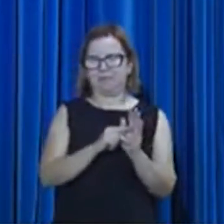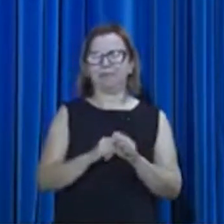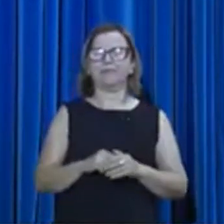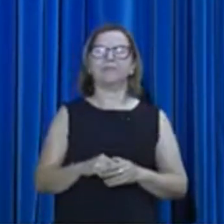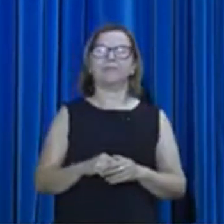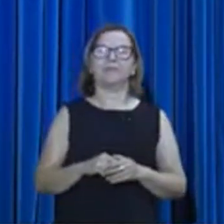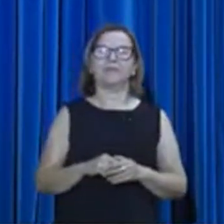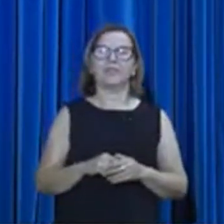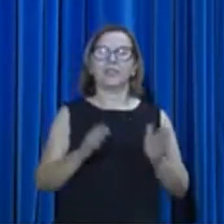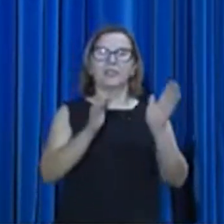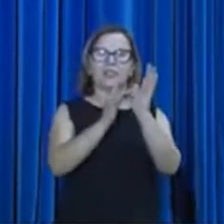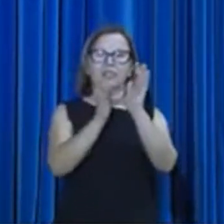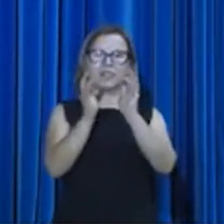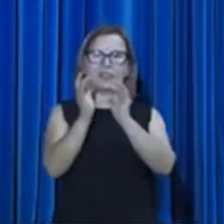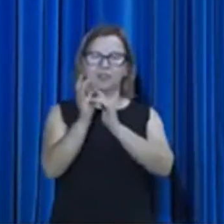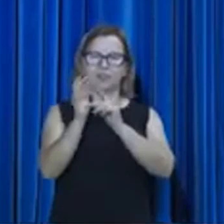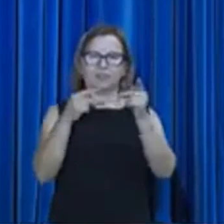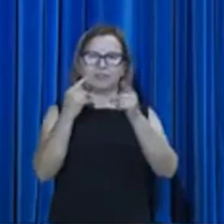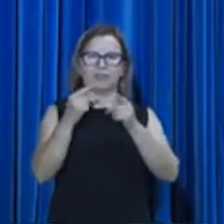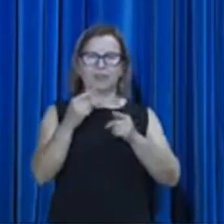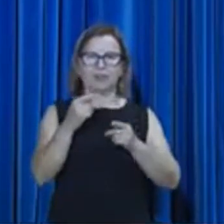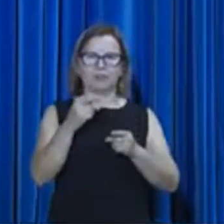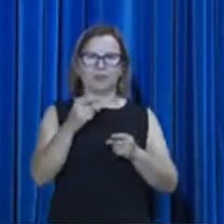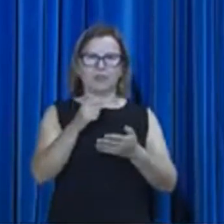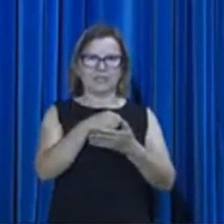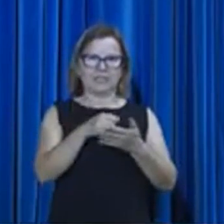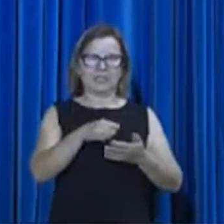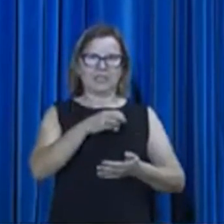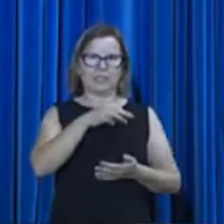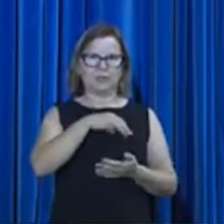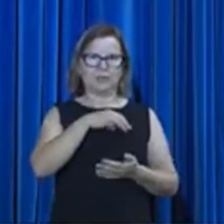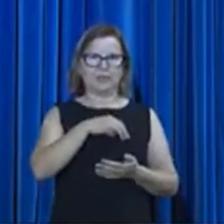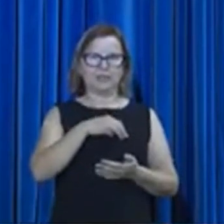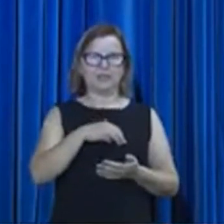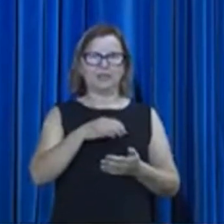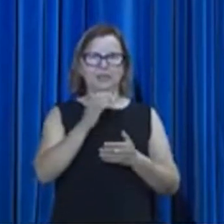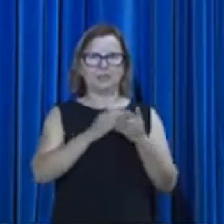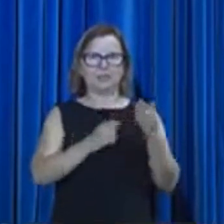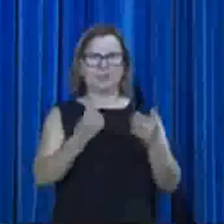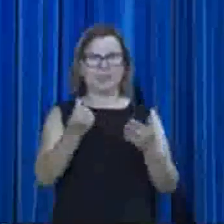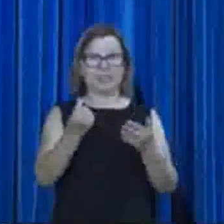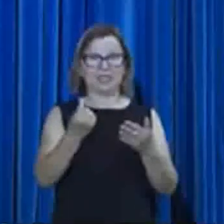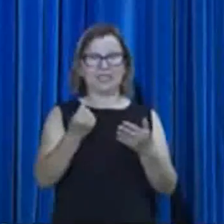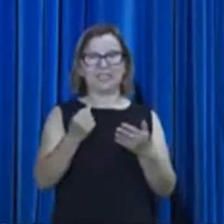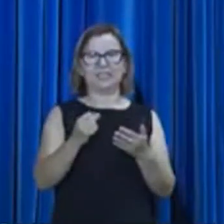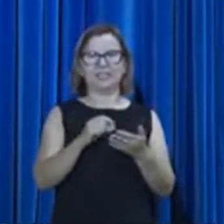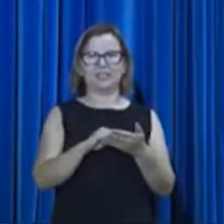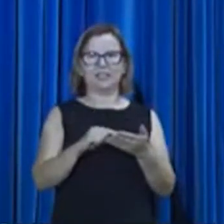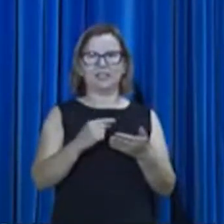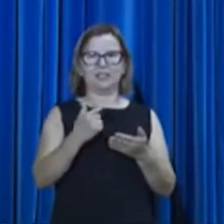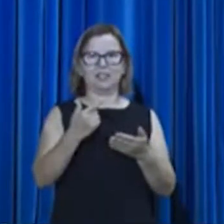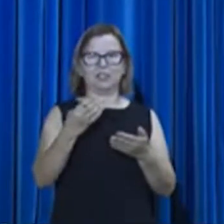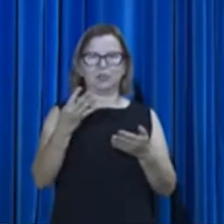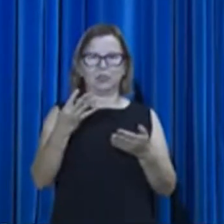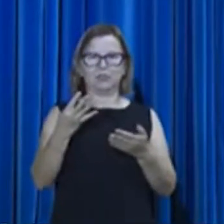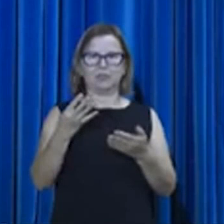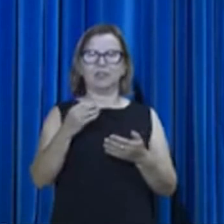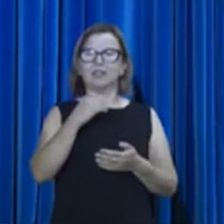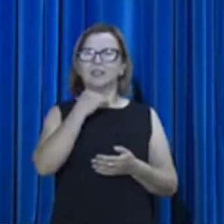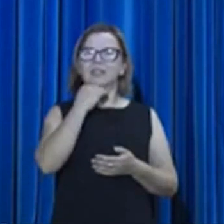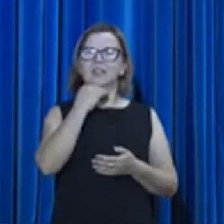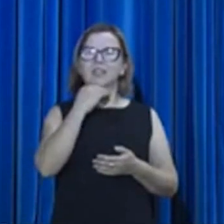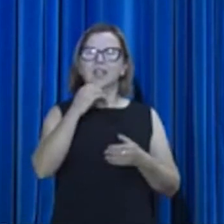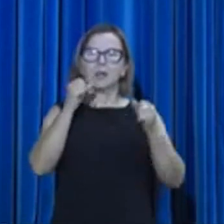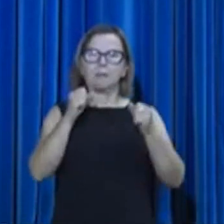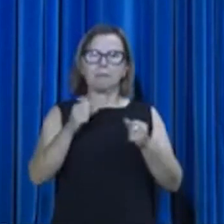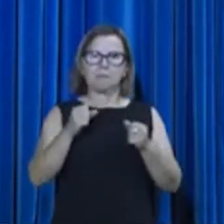está registrado em Mateus capítulo 6, 24, ninguém pode servir a dois senhores, porque ou